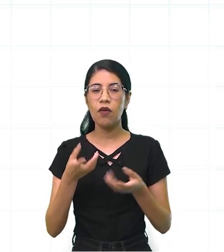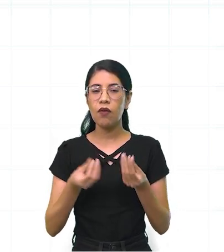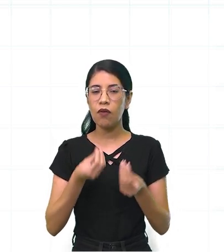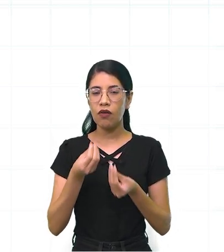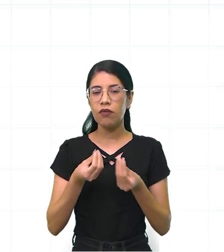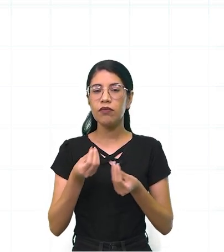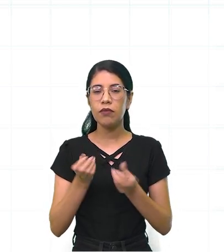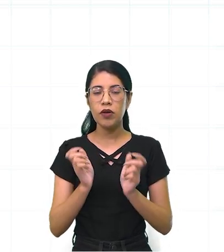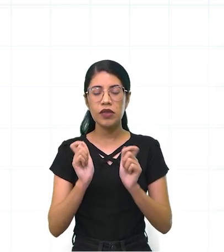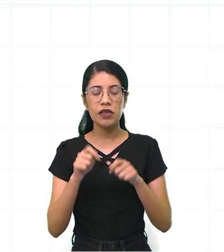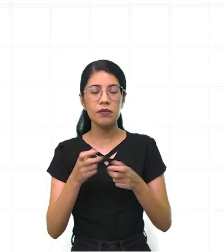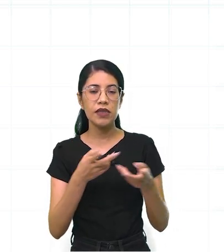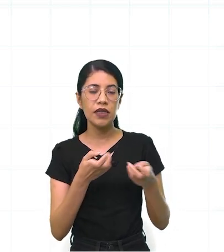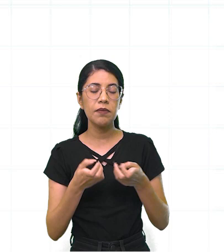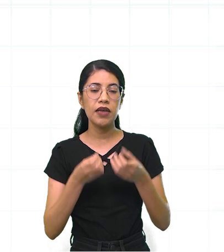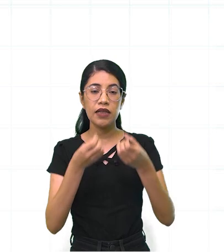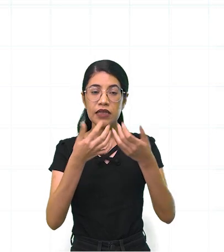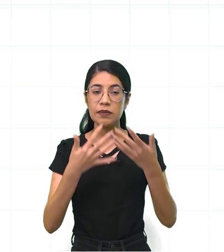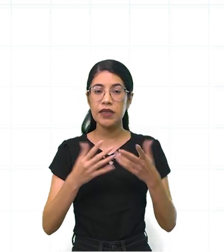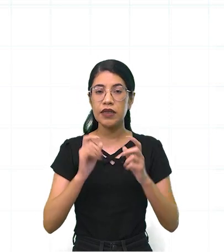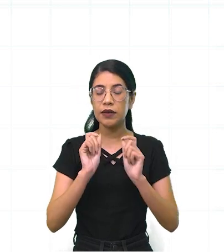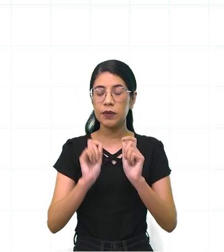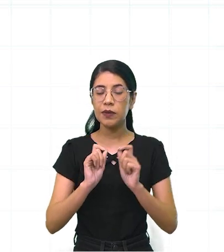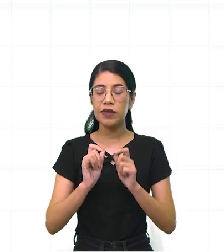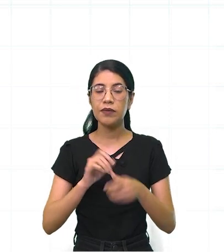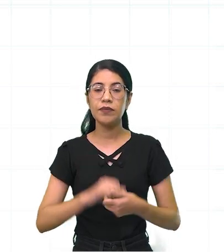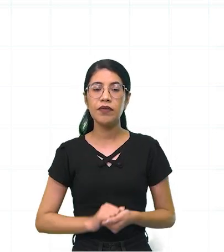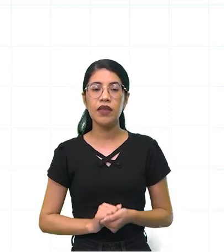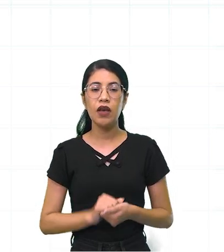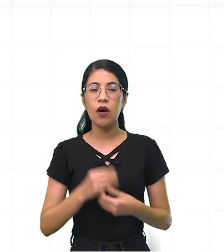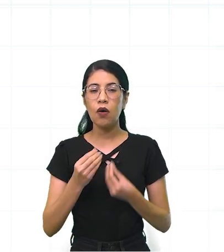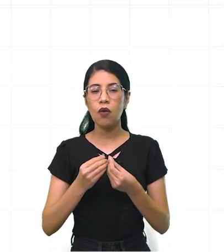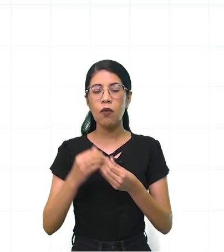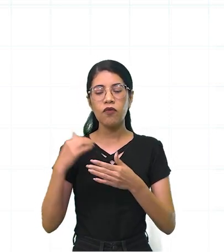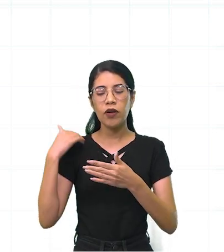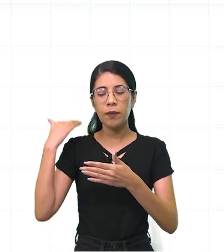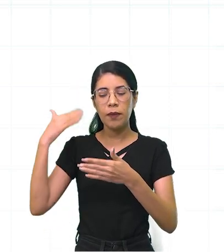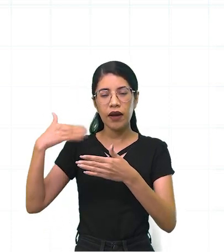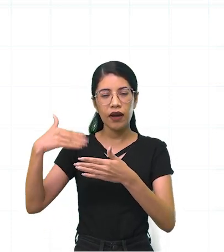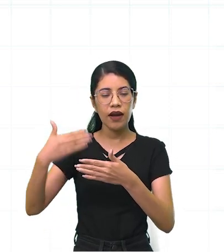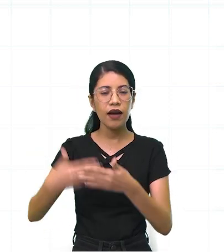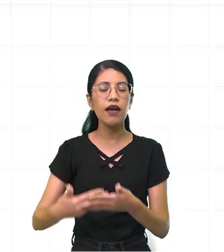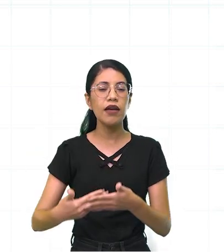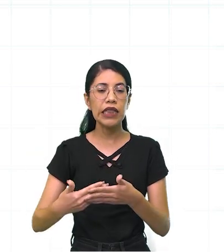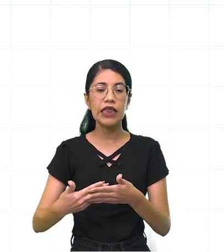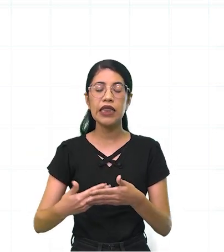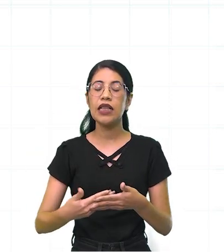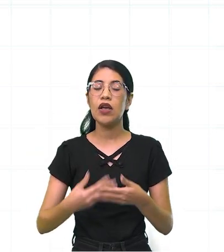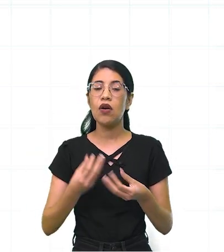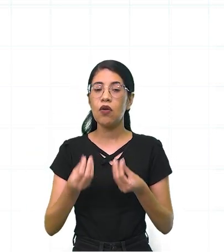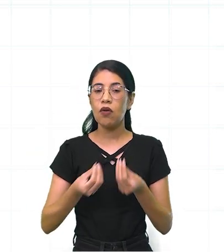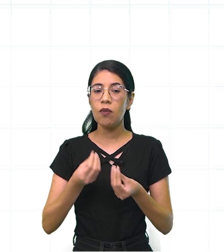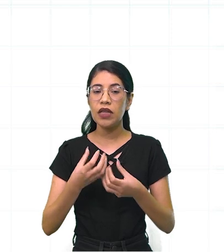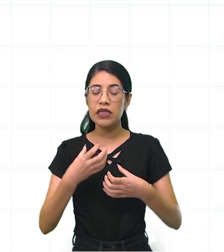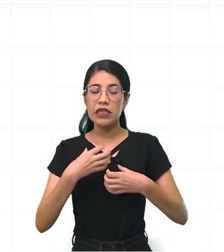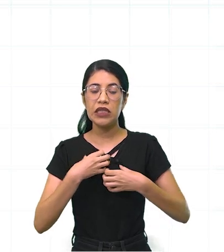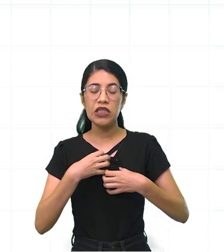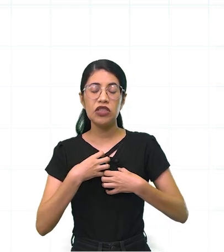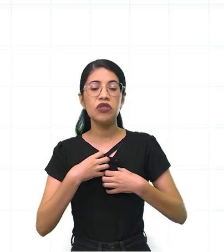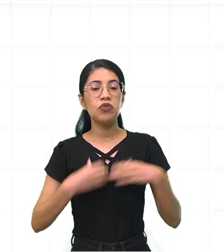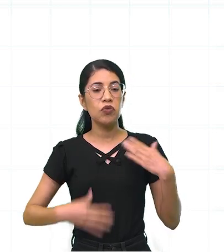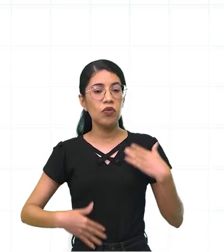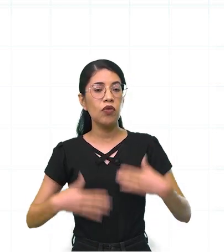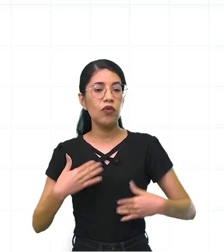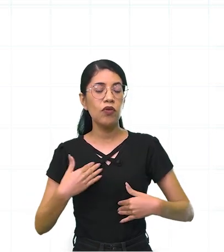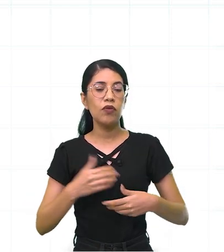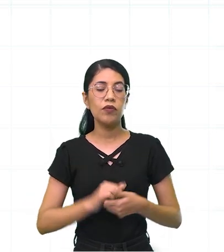conseguem perceber que ela está falando sobre como o tempo passou e o reflexo que dá no seu corpo?